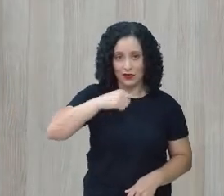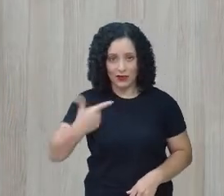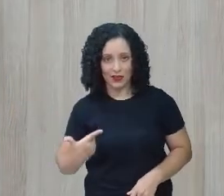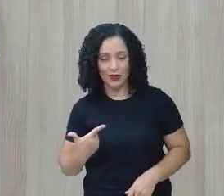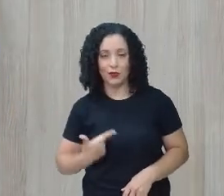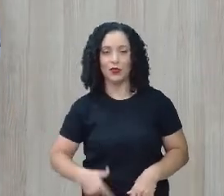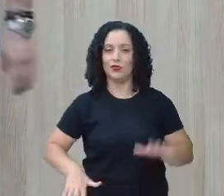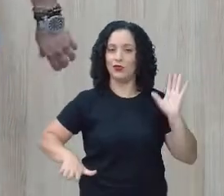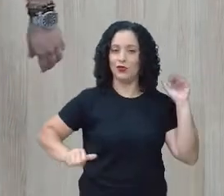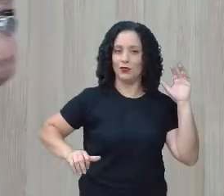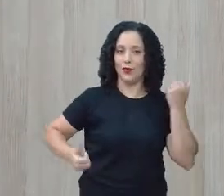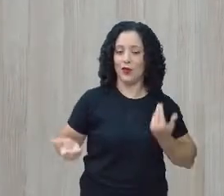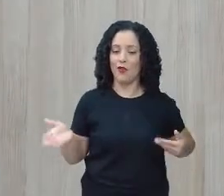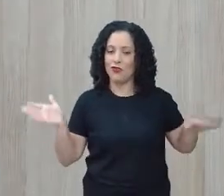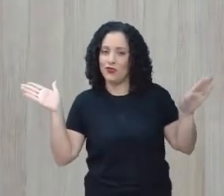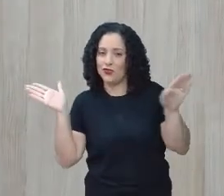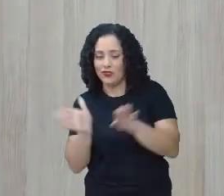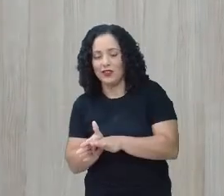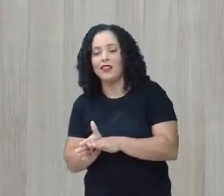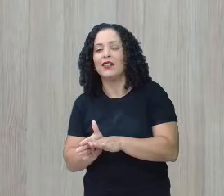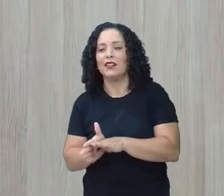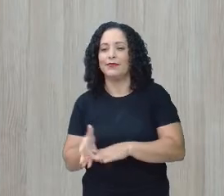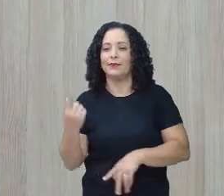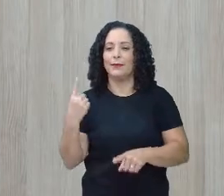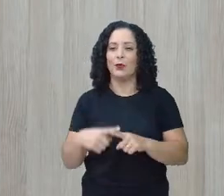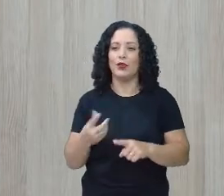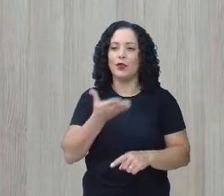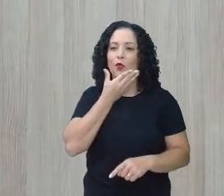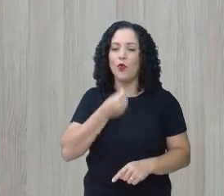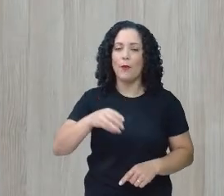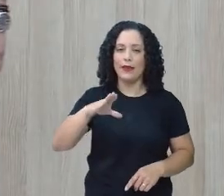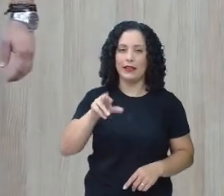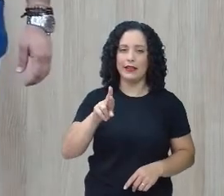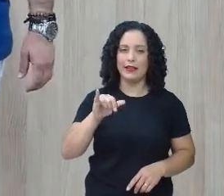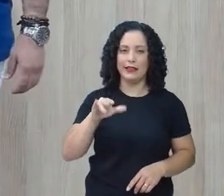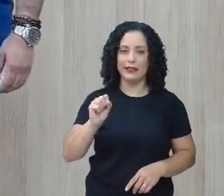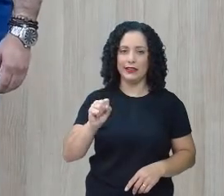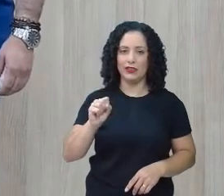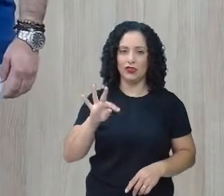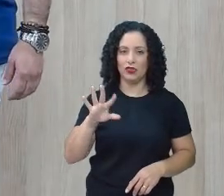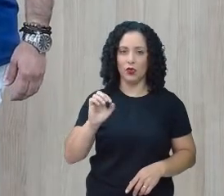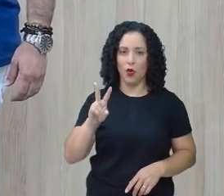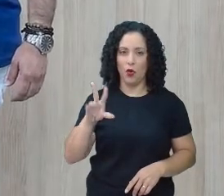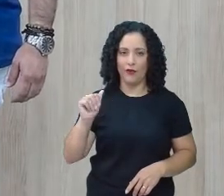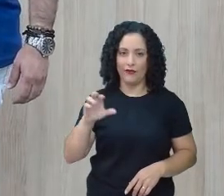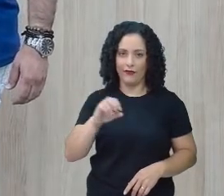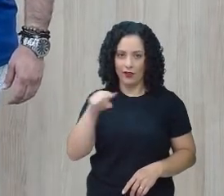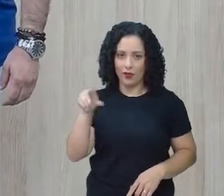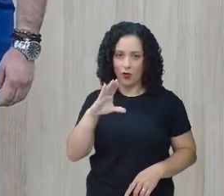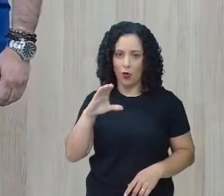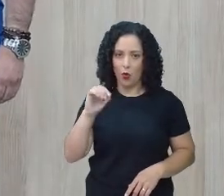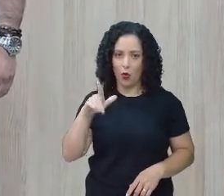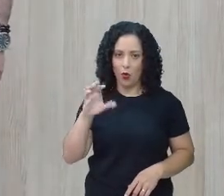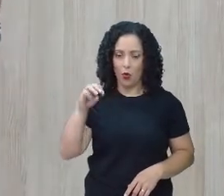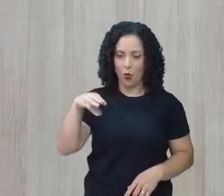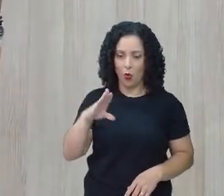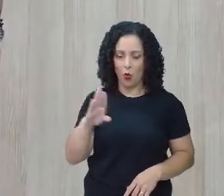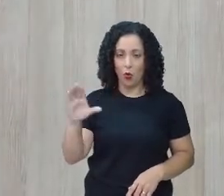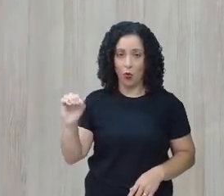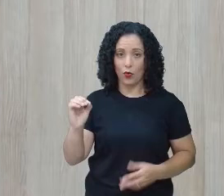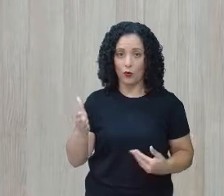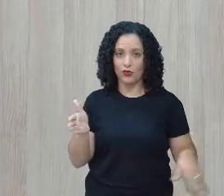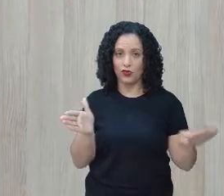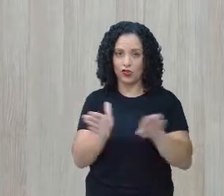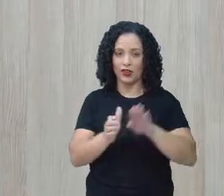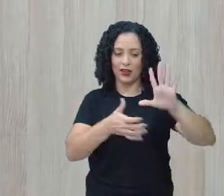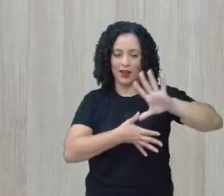dos descobrimentos, porque Cristóvão Colombo ele vai chegar à região da América. Aqui, ó, mais uma vez,